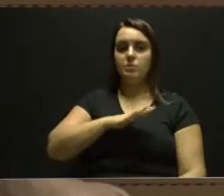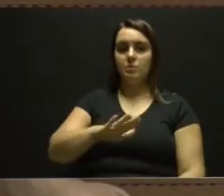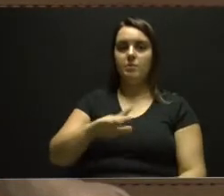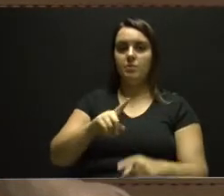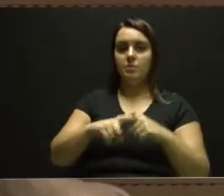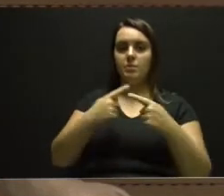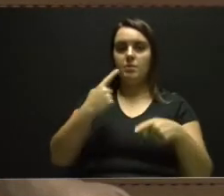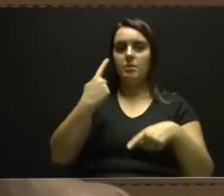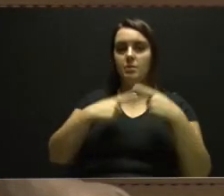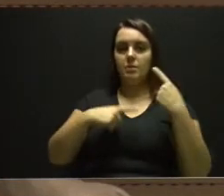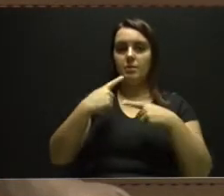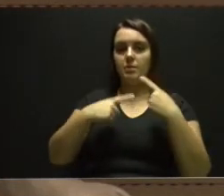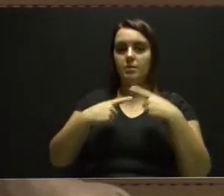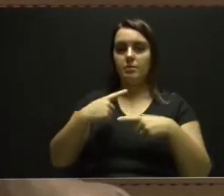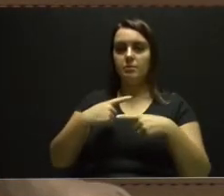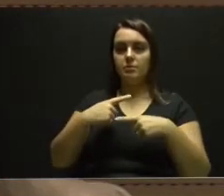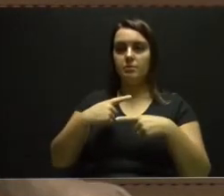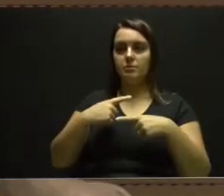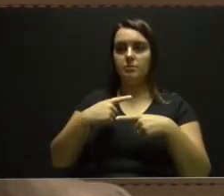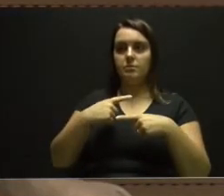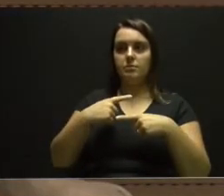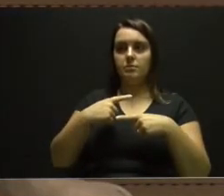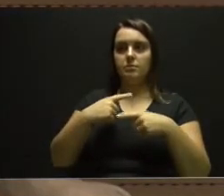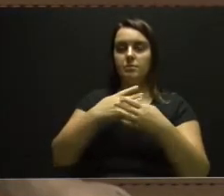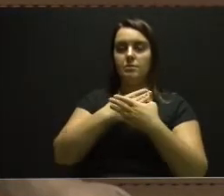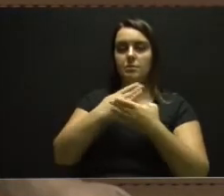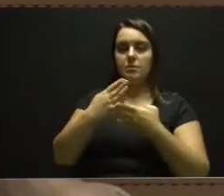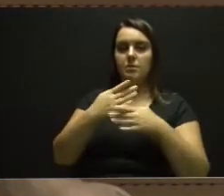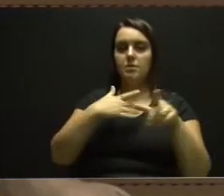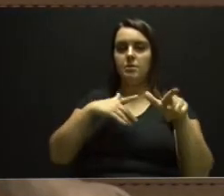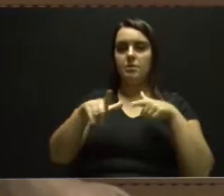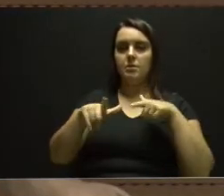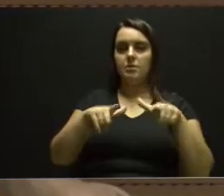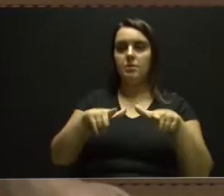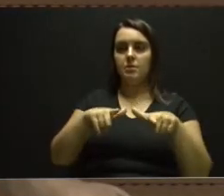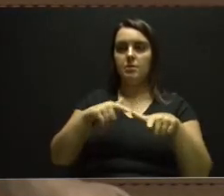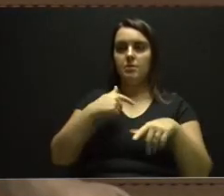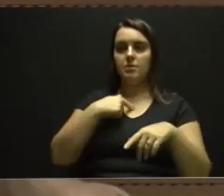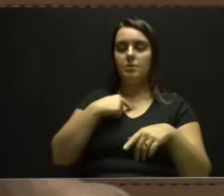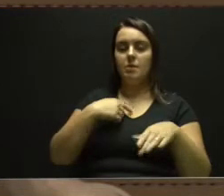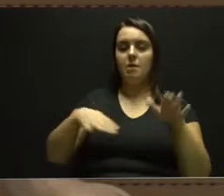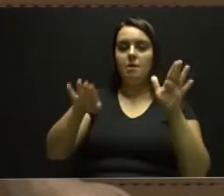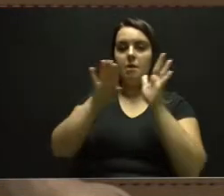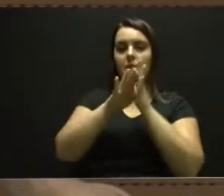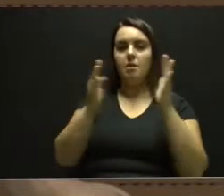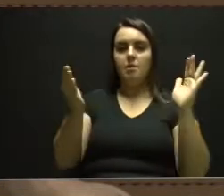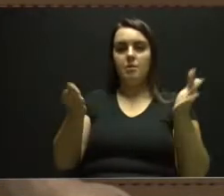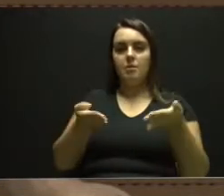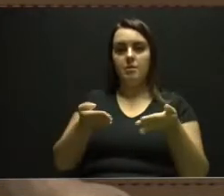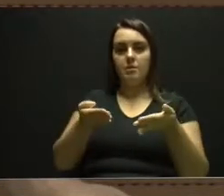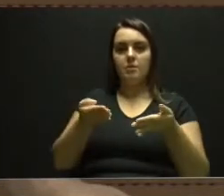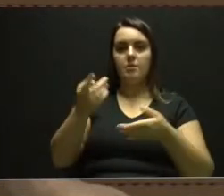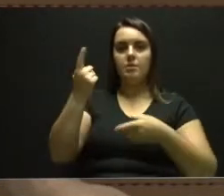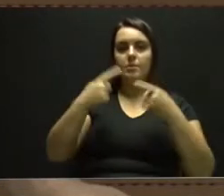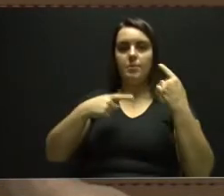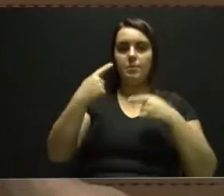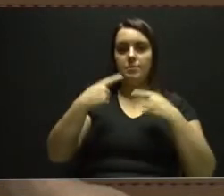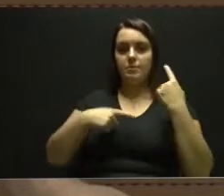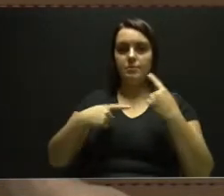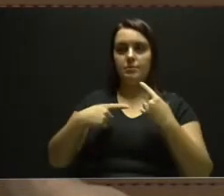política foi quem me abriu as portas de trabalho todos os trabalhos que eu tive até hoje foram através da política